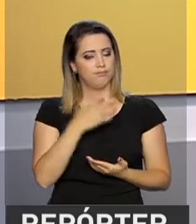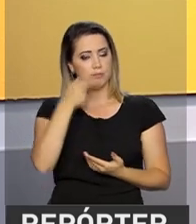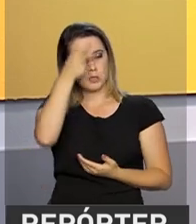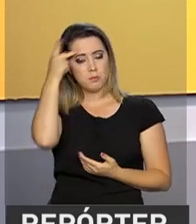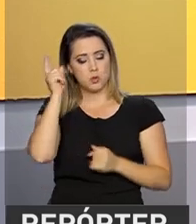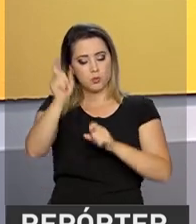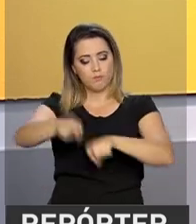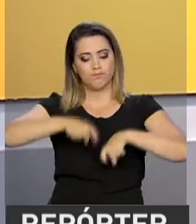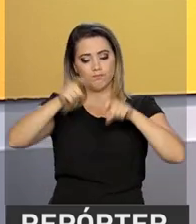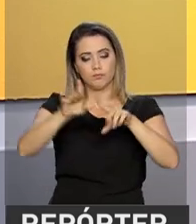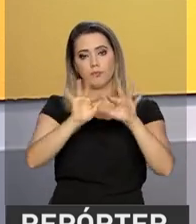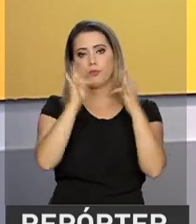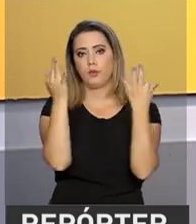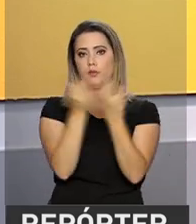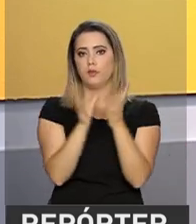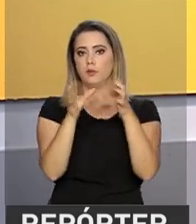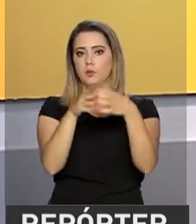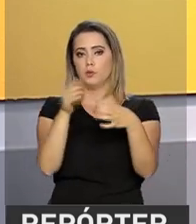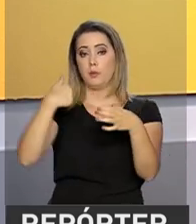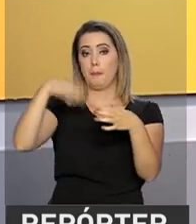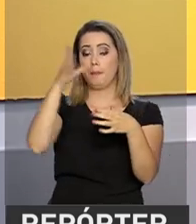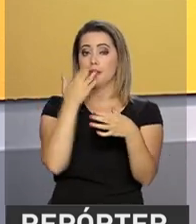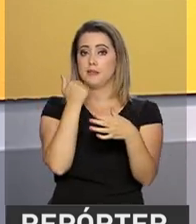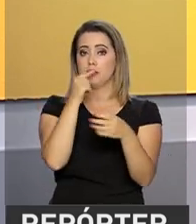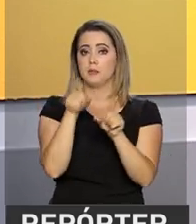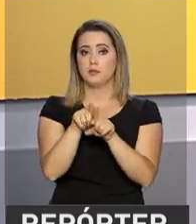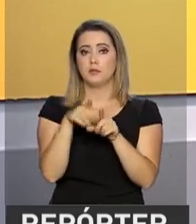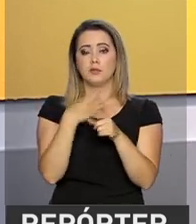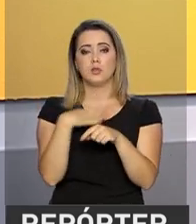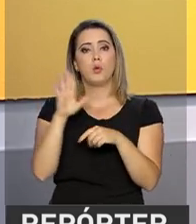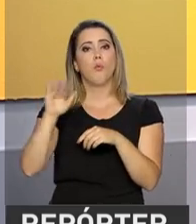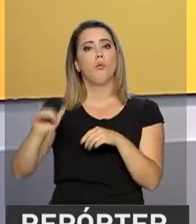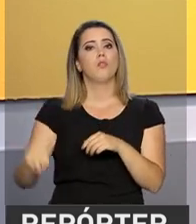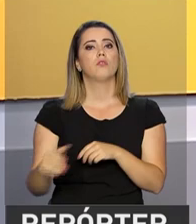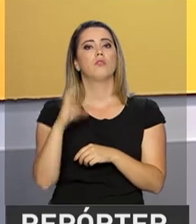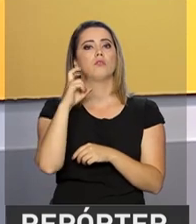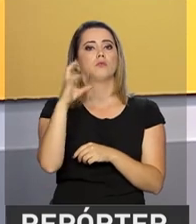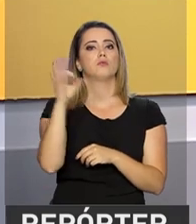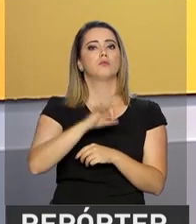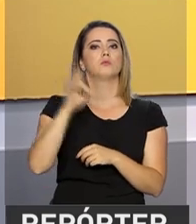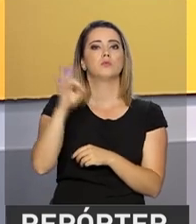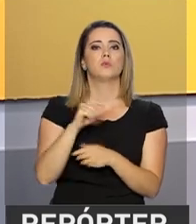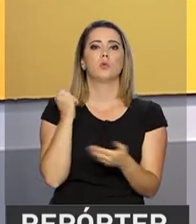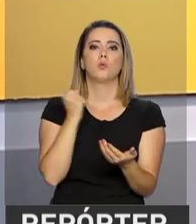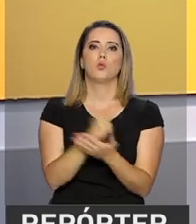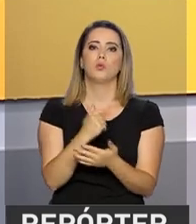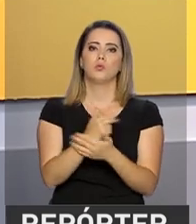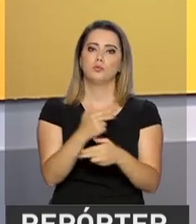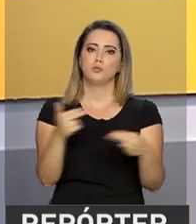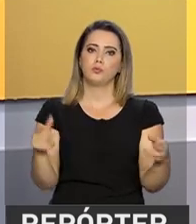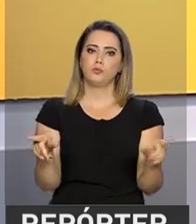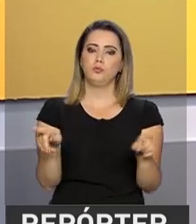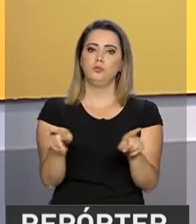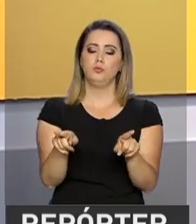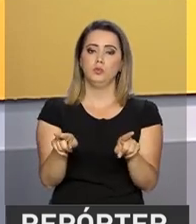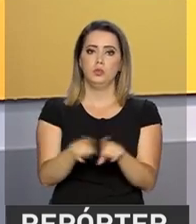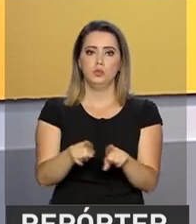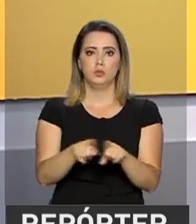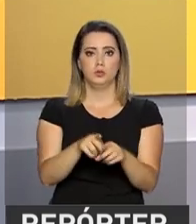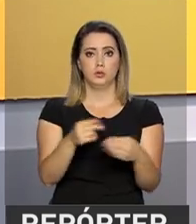familiares que fazem parte do programa mais alimentos vão ter um desconto mínimo de 5% para compra de máquinas e produtos